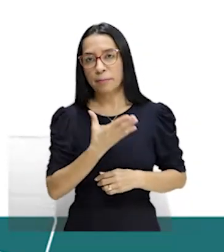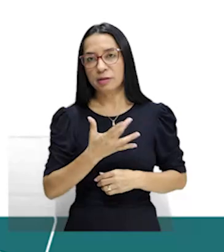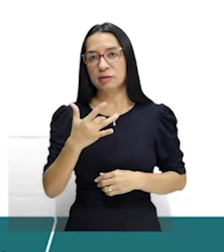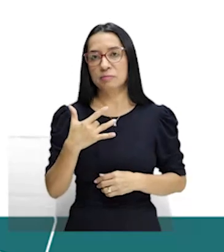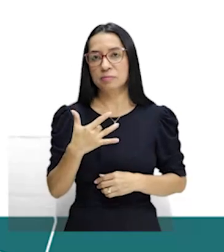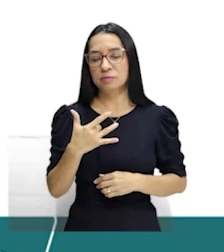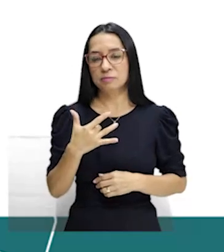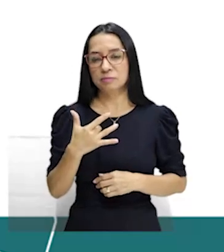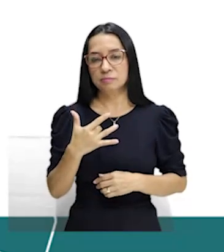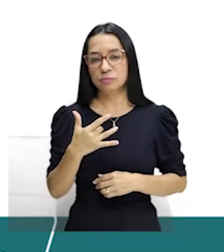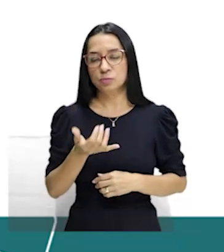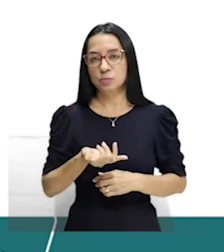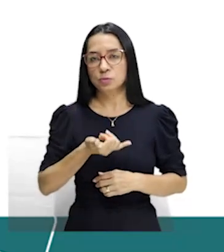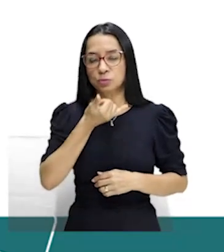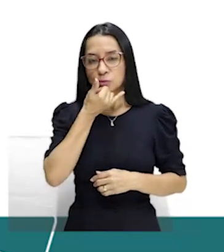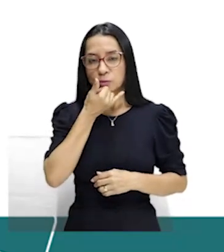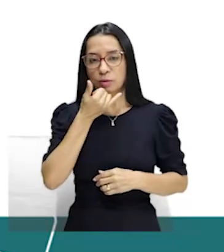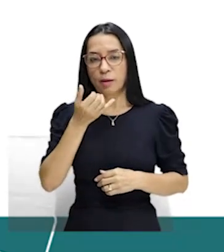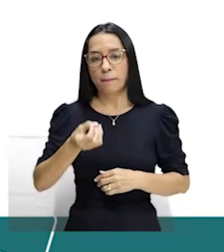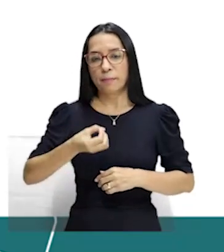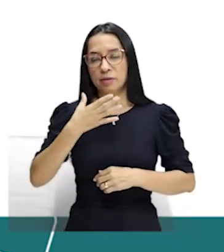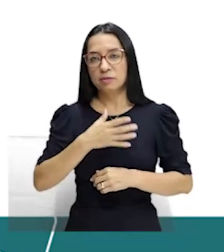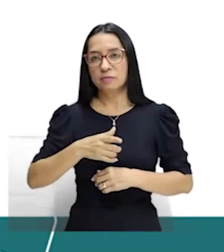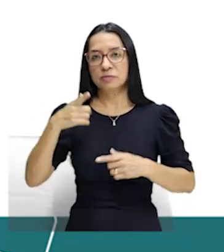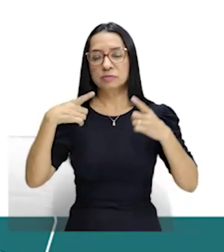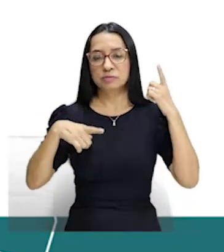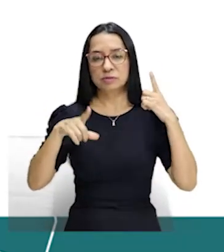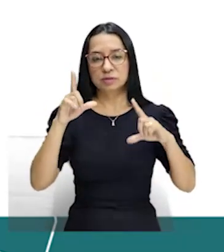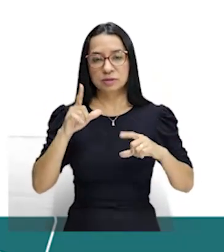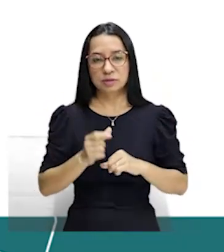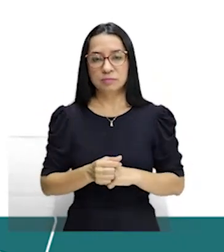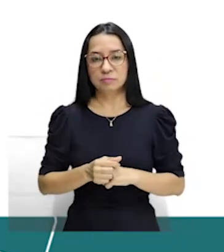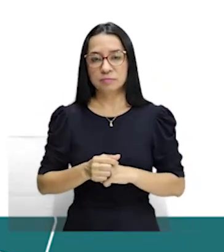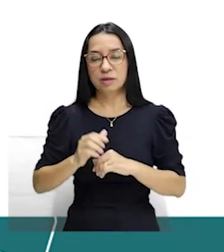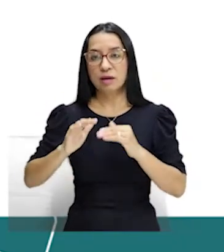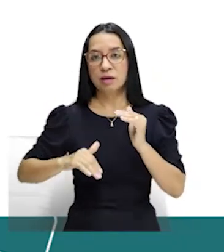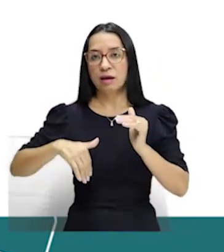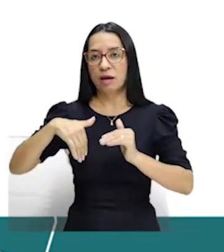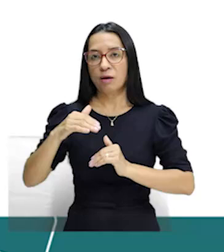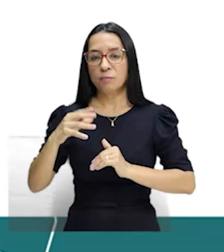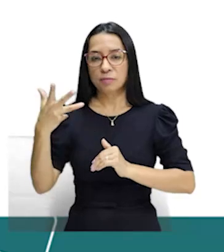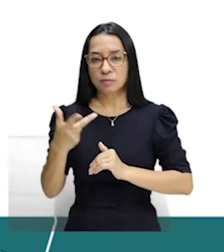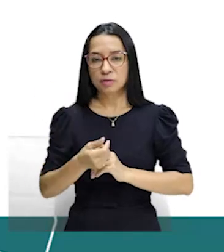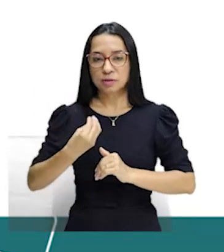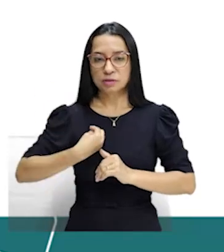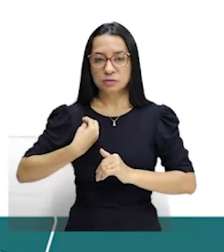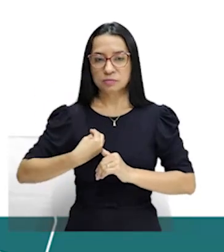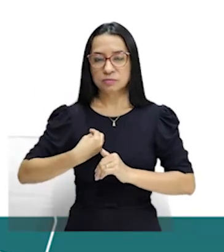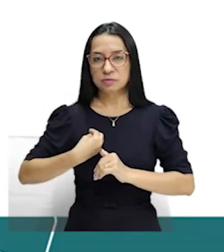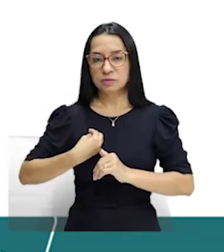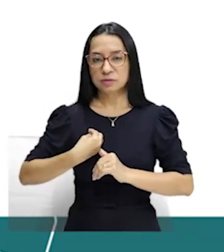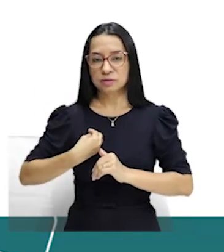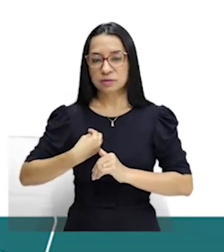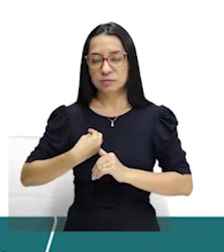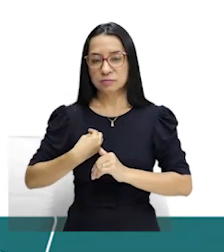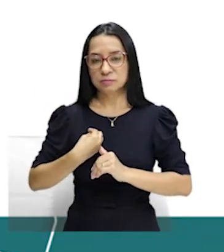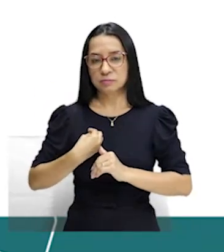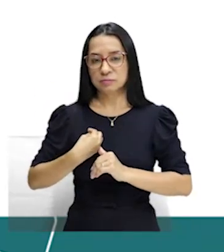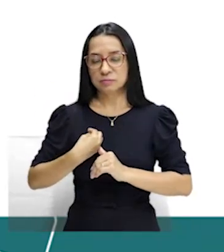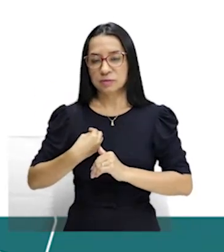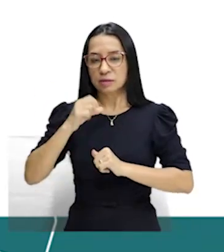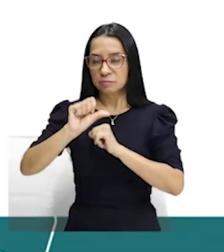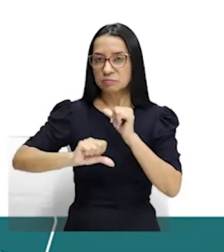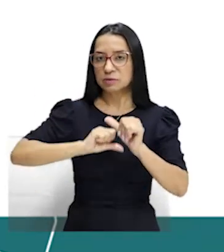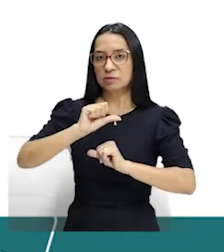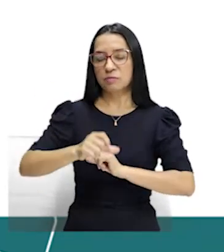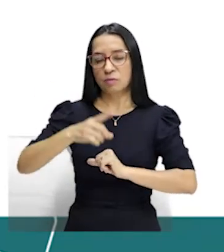lazer. Aumenta a qualidade de vida, ajuda a fugir da rotina, traz novas